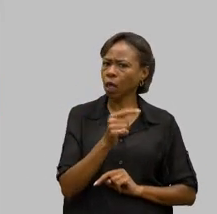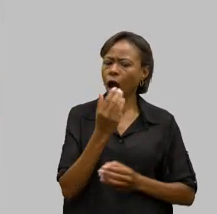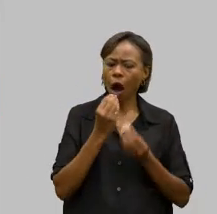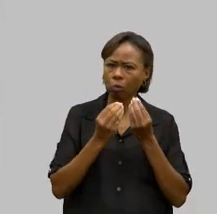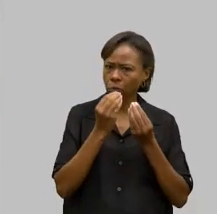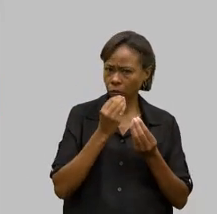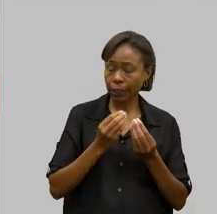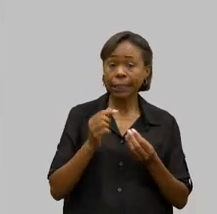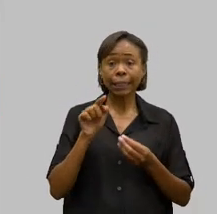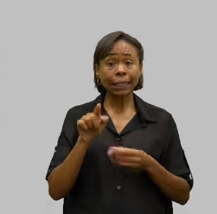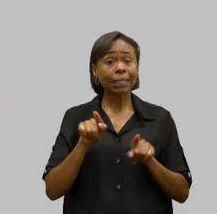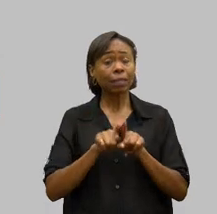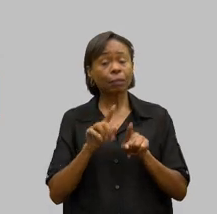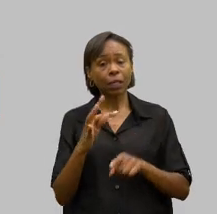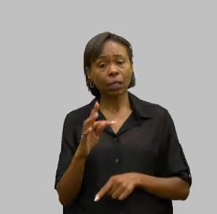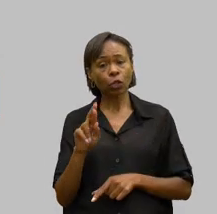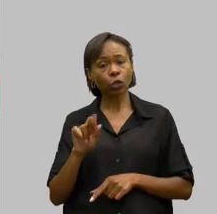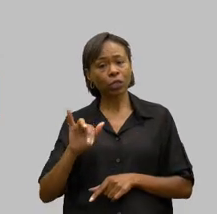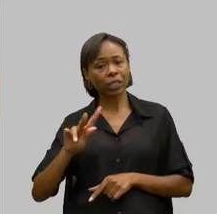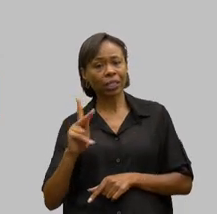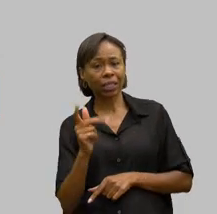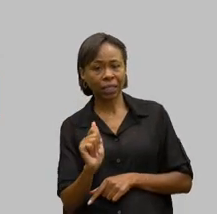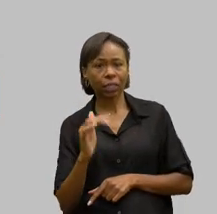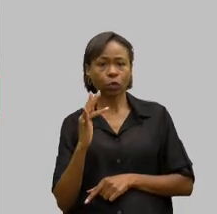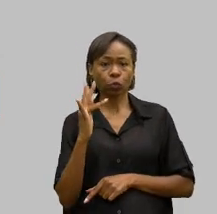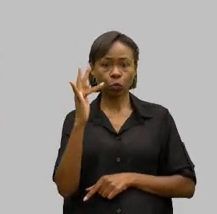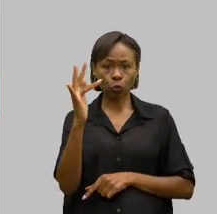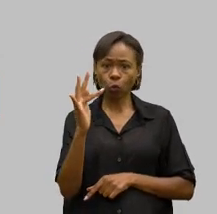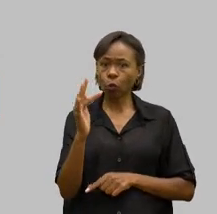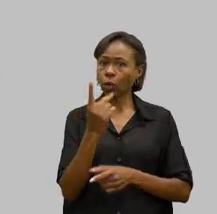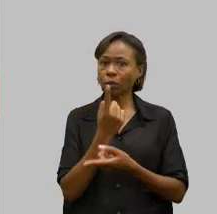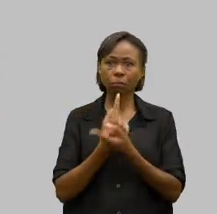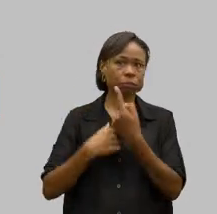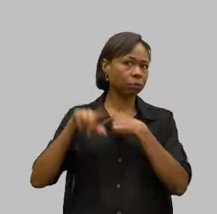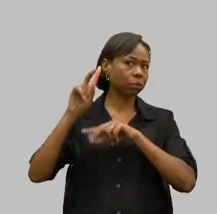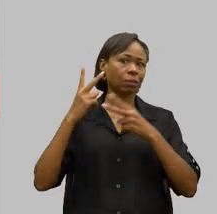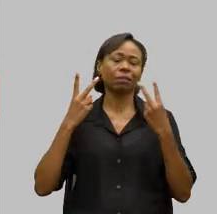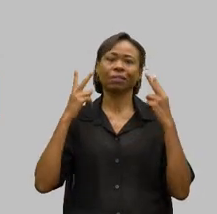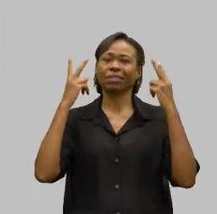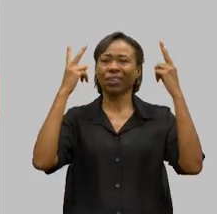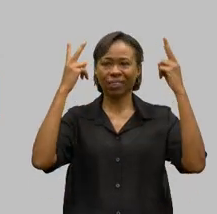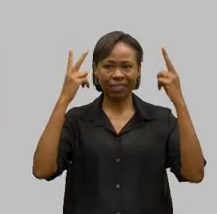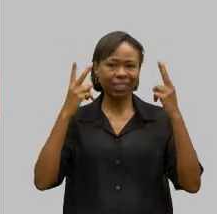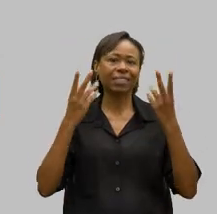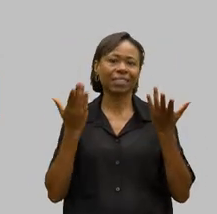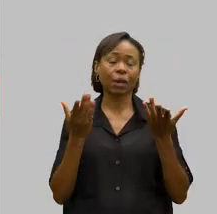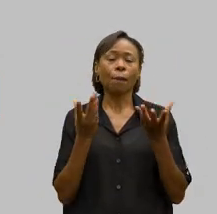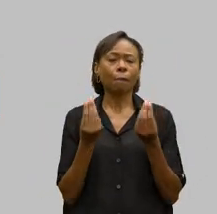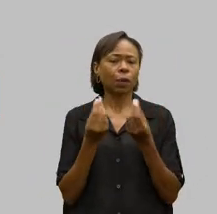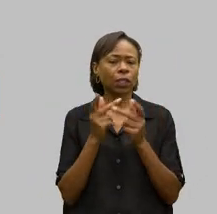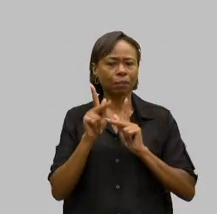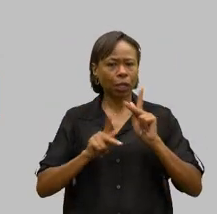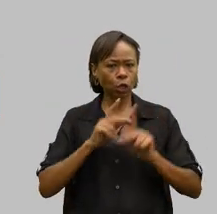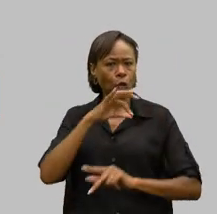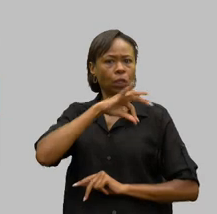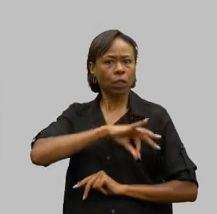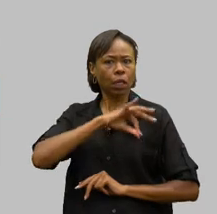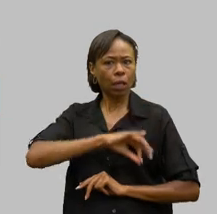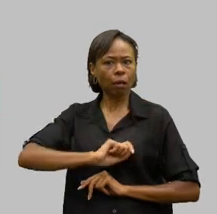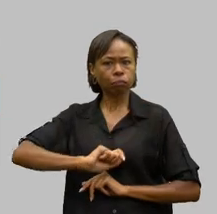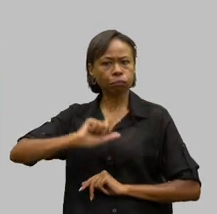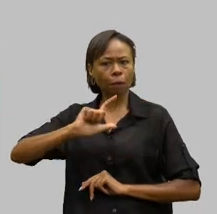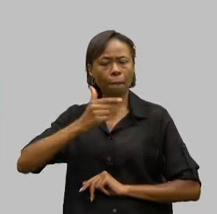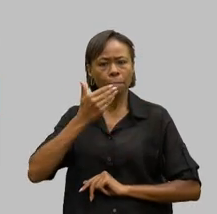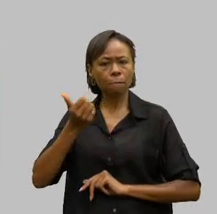do Futuro, que tem sido um sucesso, muita gente hoje tendo aí um salário melhor, tendo um emprego